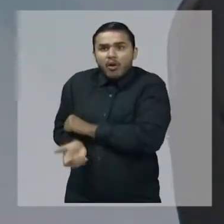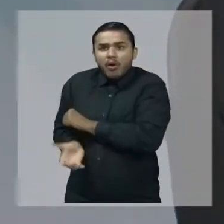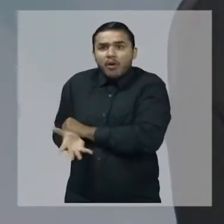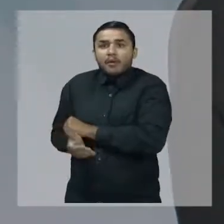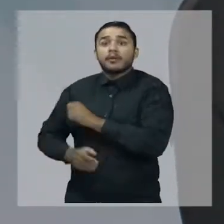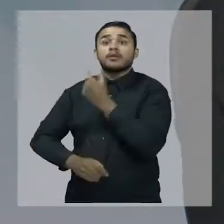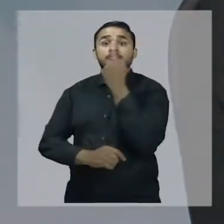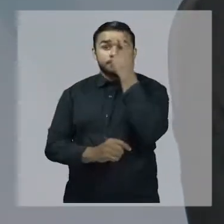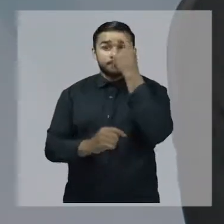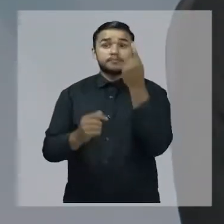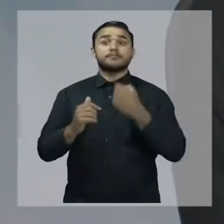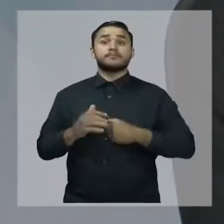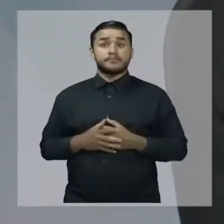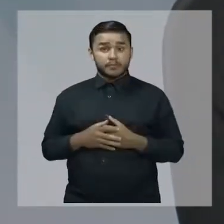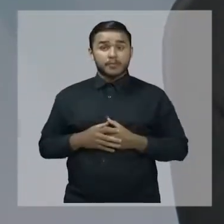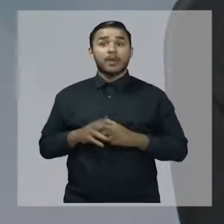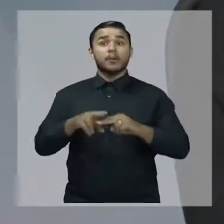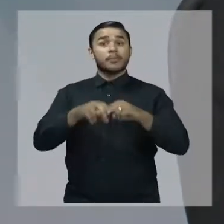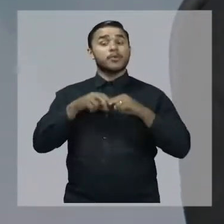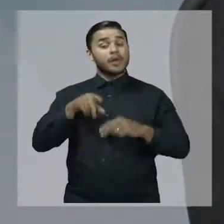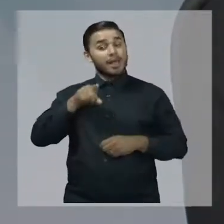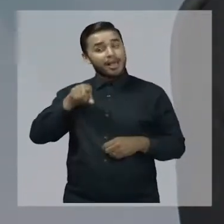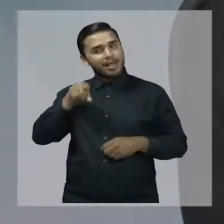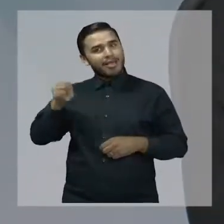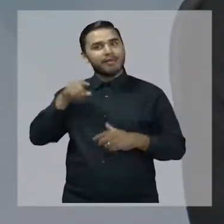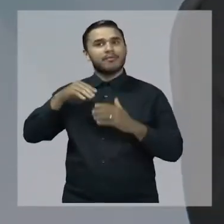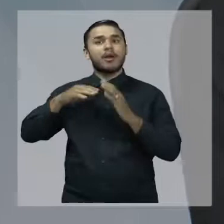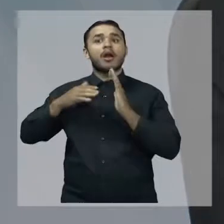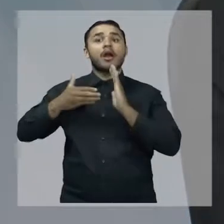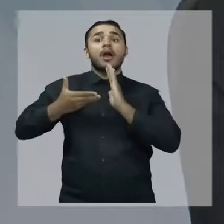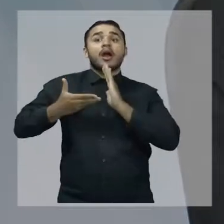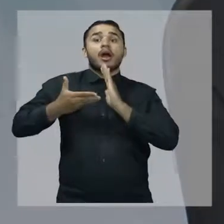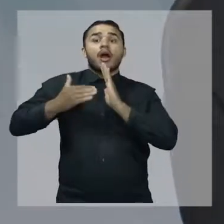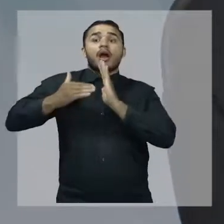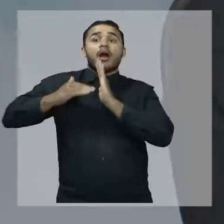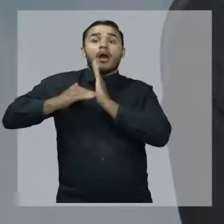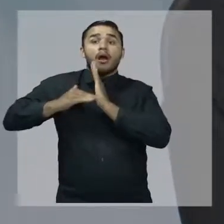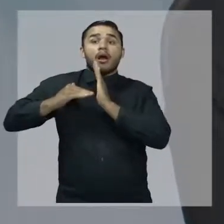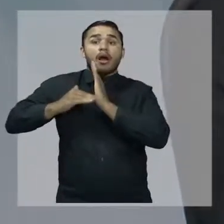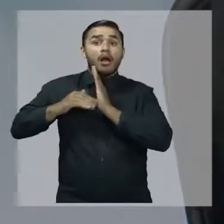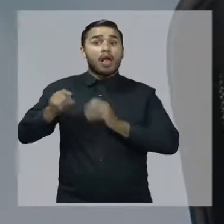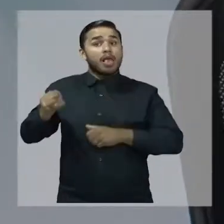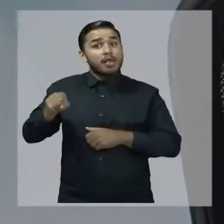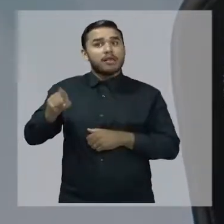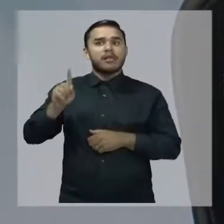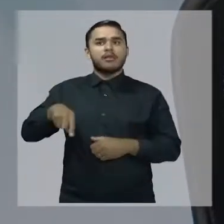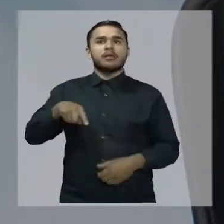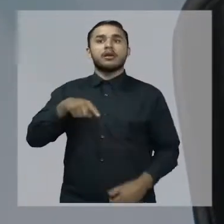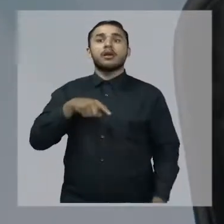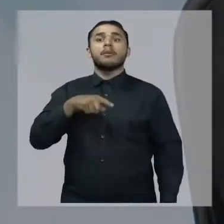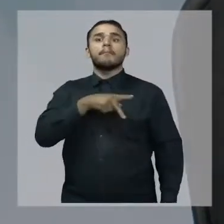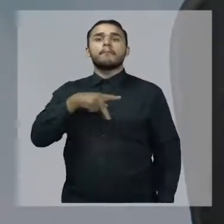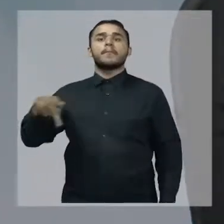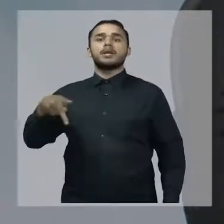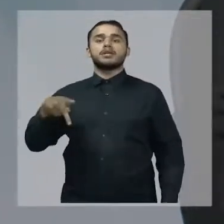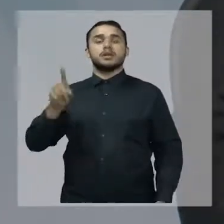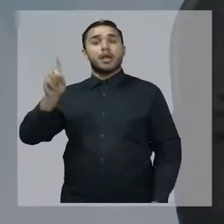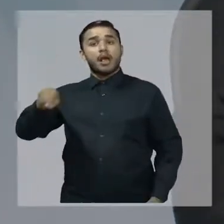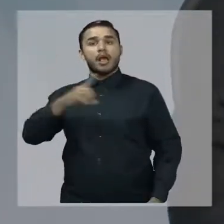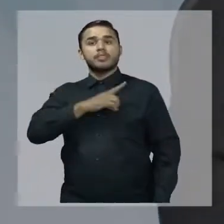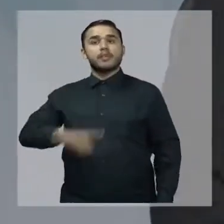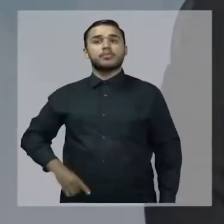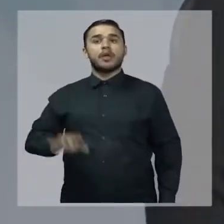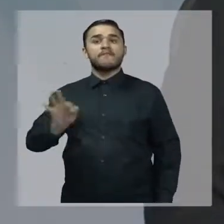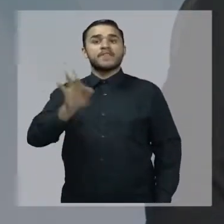Brasil foi liderado por uma pessoa muito sensata, que é o presidente Rodrigo Maia. Ele já no governo anterior, já tinha assumido um